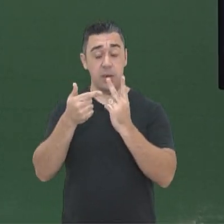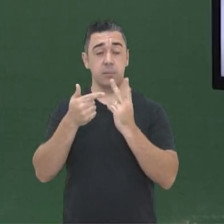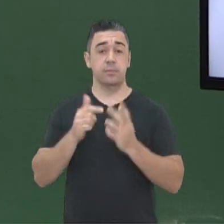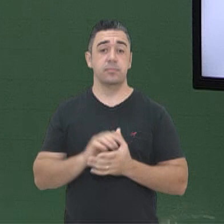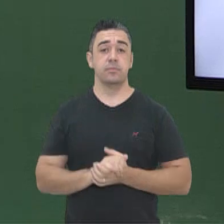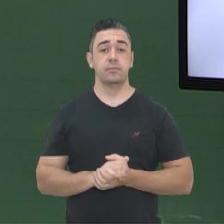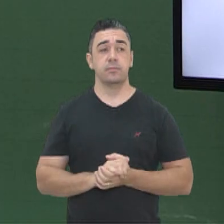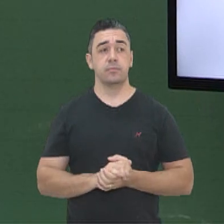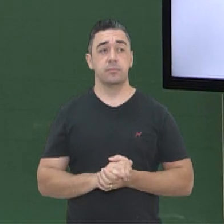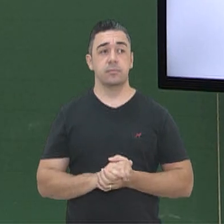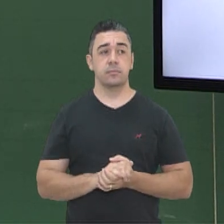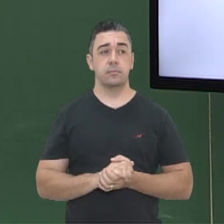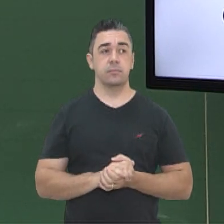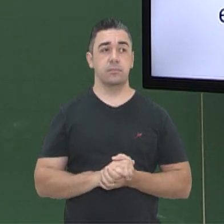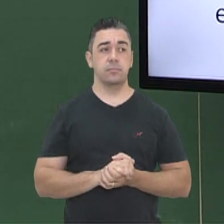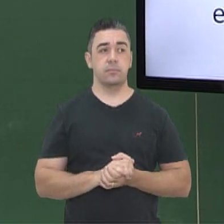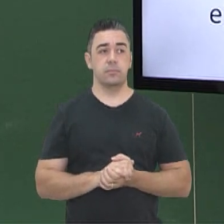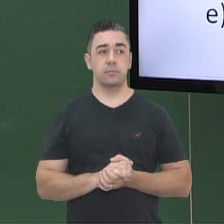2,